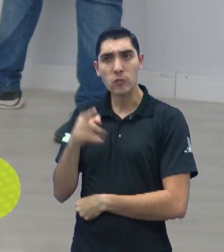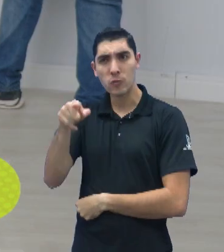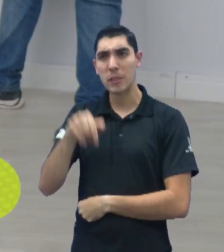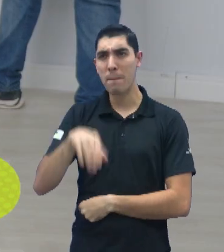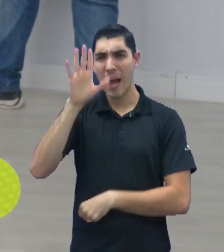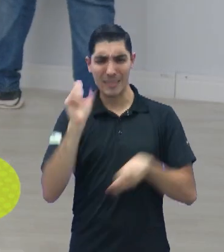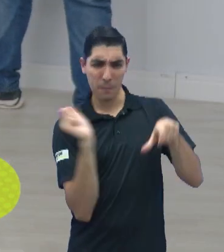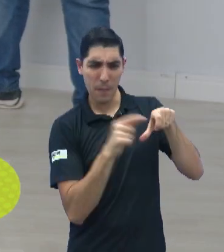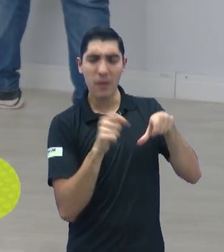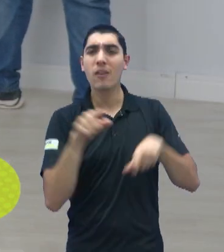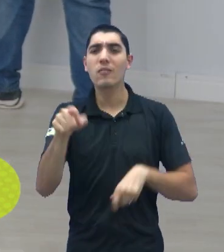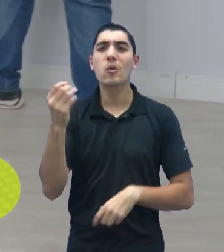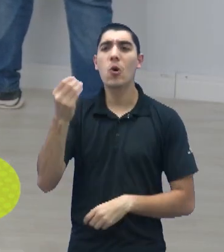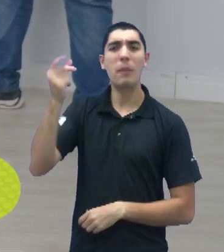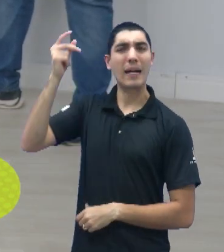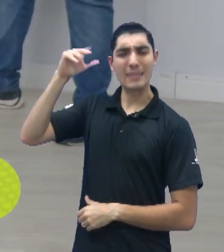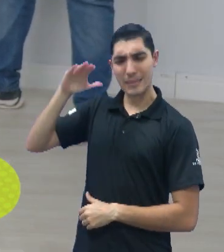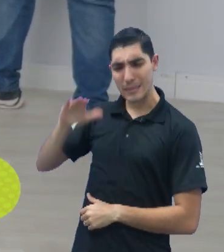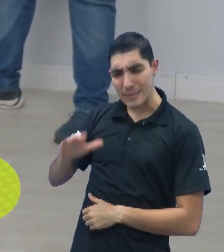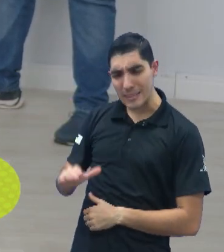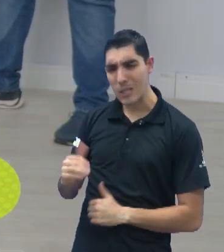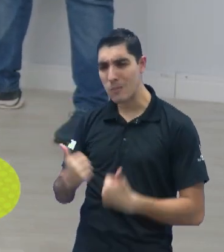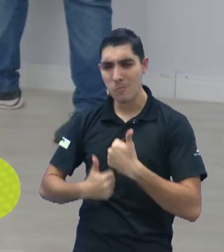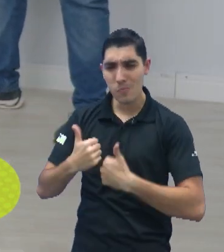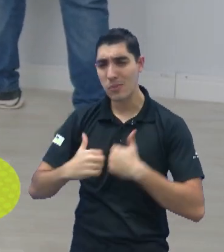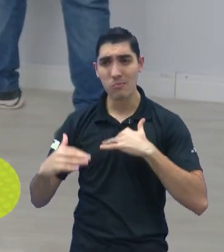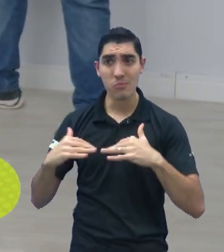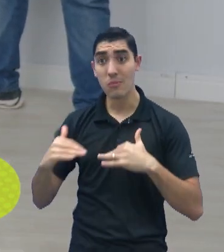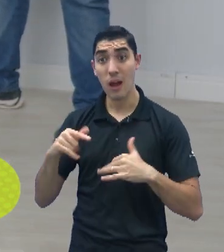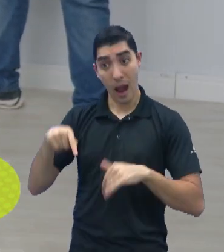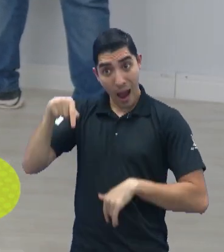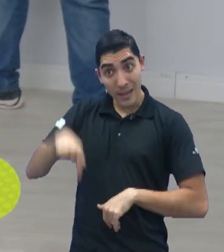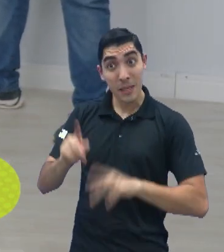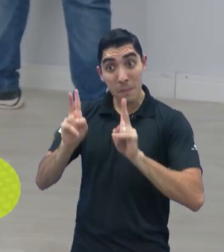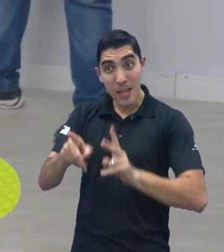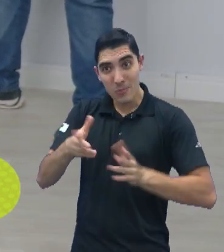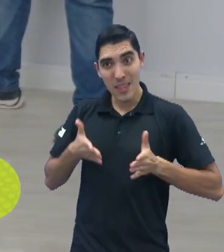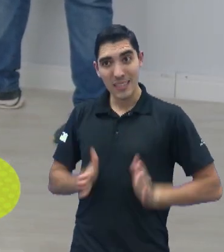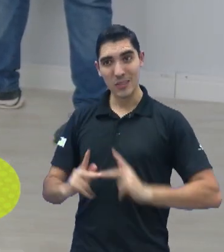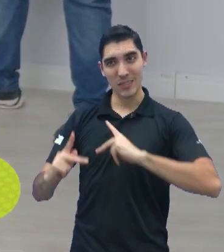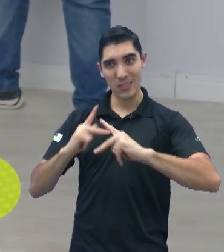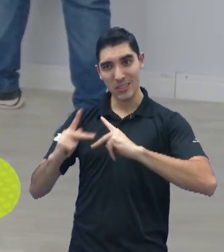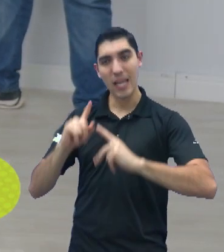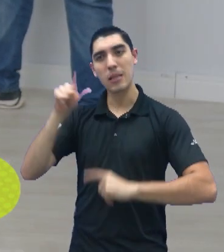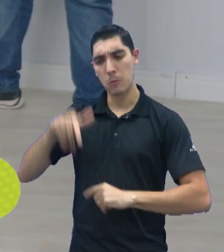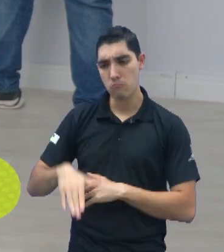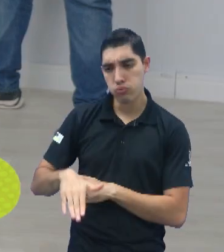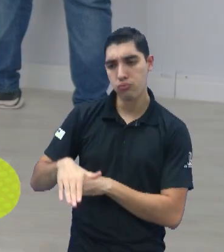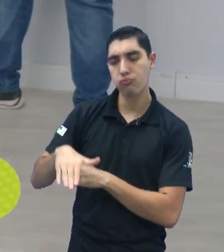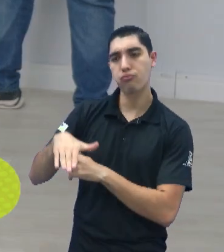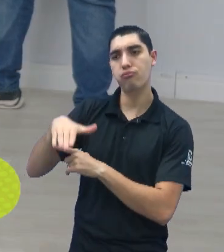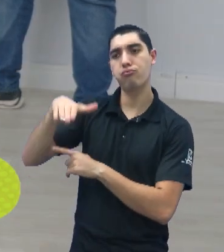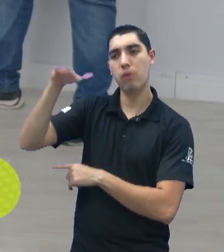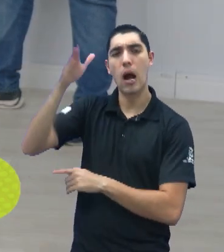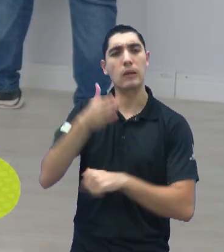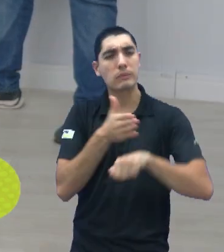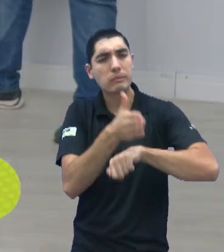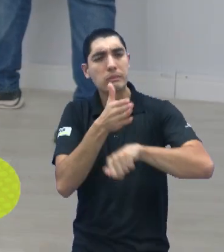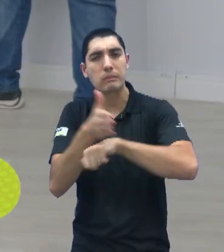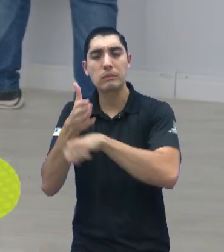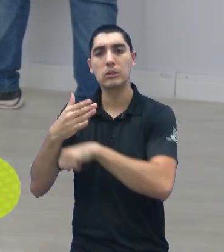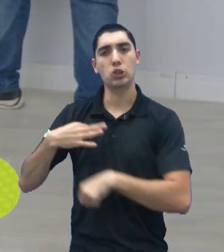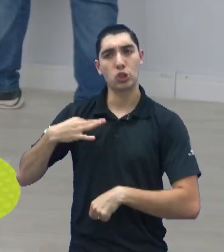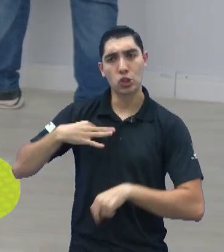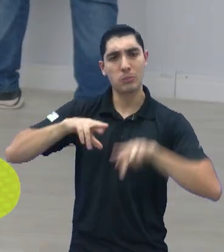lá, criancinha, jogando bola, aqui em São José dos Campos, inclusive, jogando bola, e depois cresceu, passou por vários clubes até chegar a